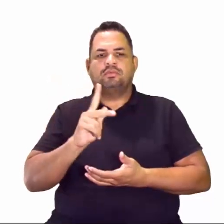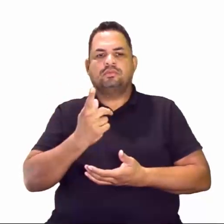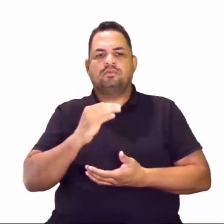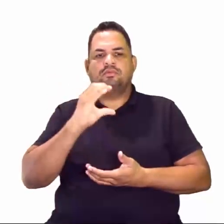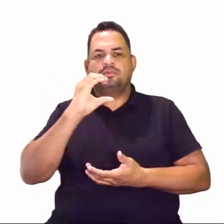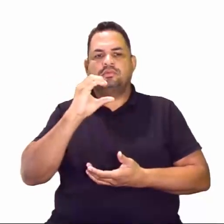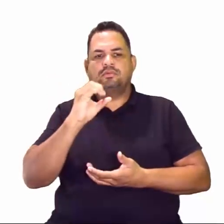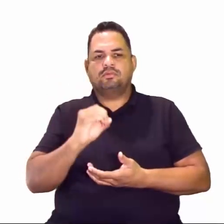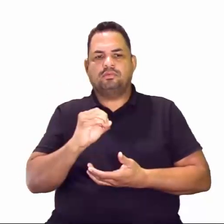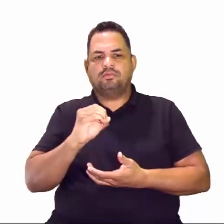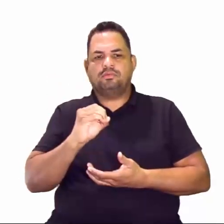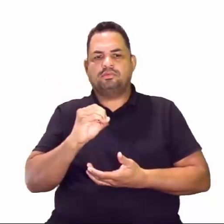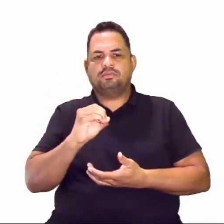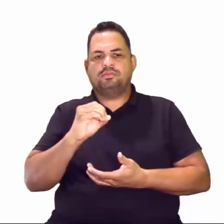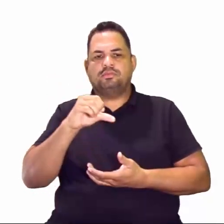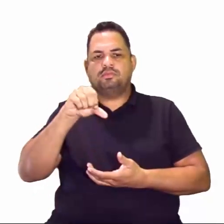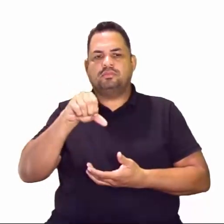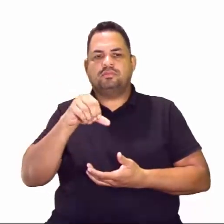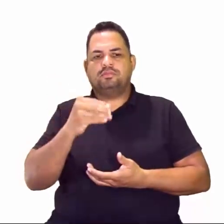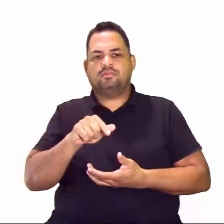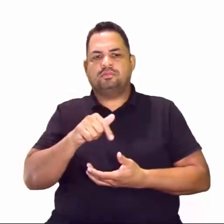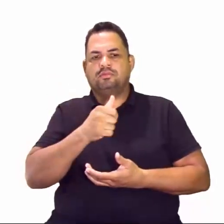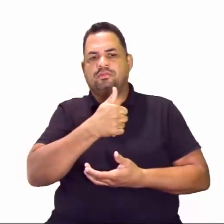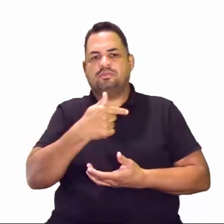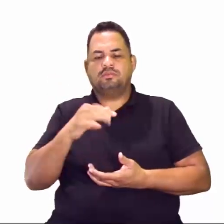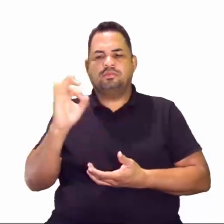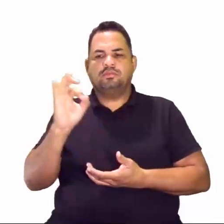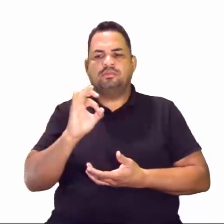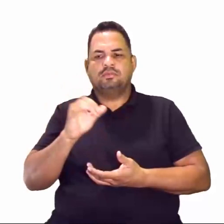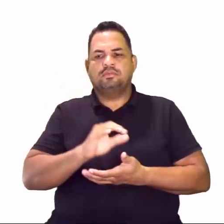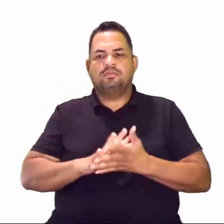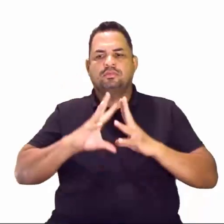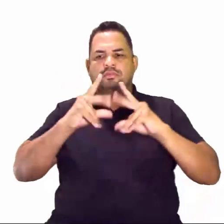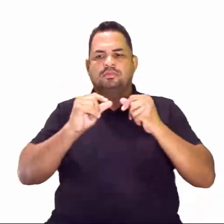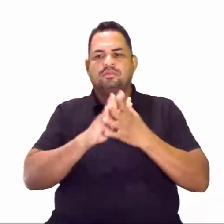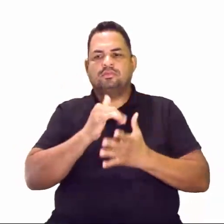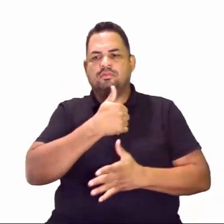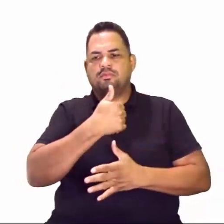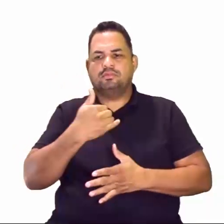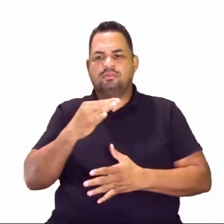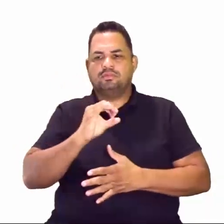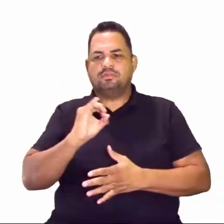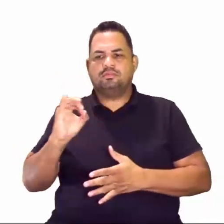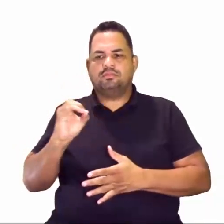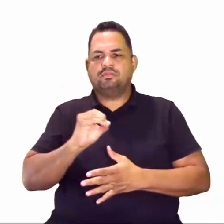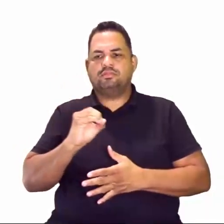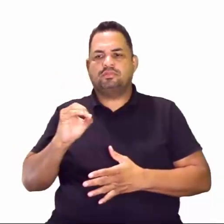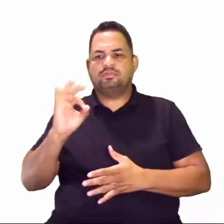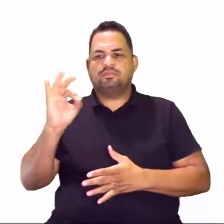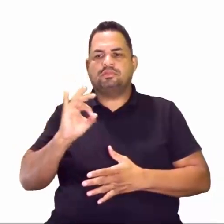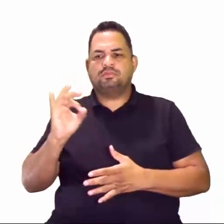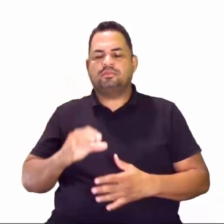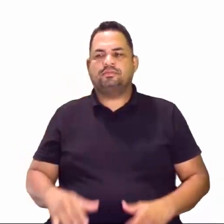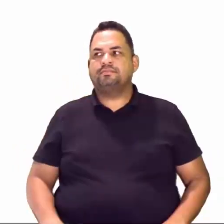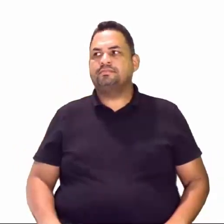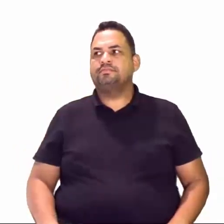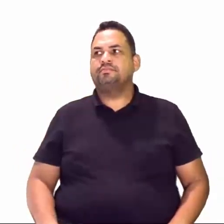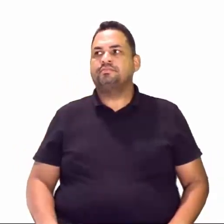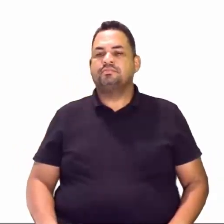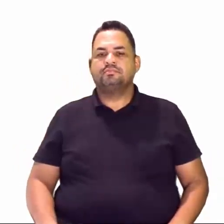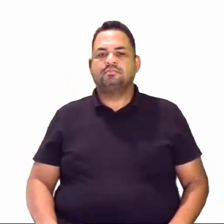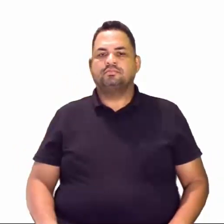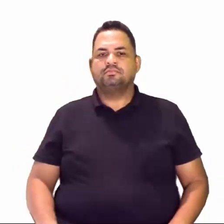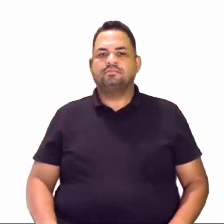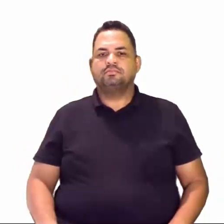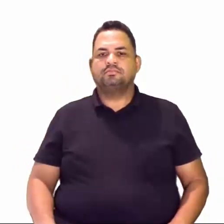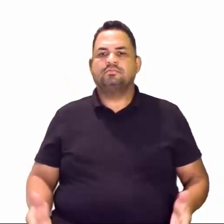94,12% de oxigênio, totalizando, portanto, 100% da molécula, ok? Melhor ainda